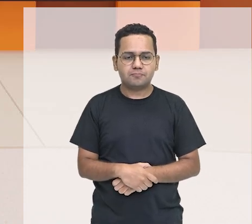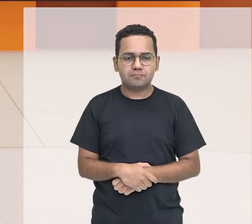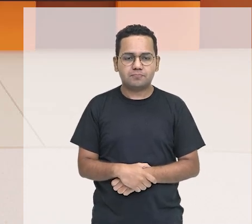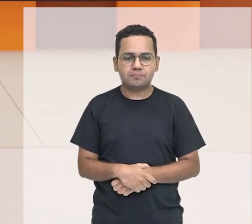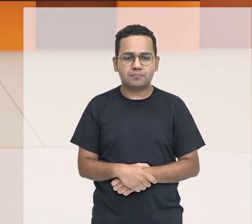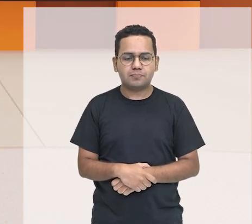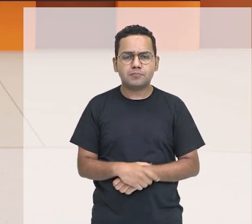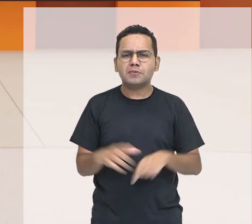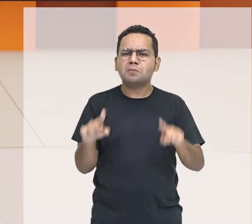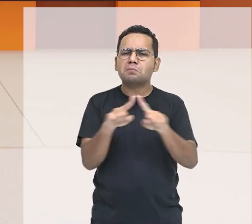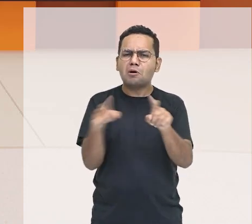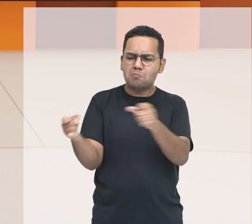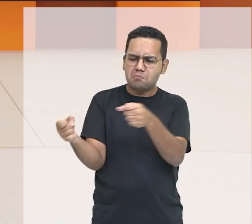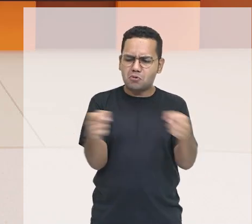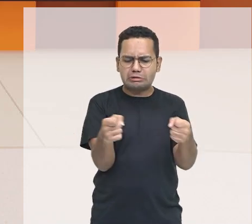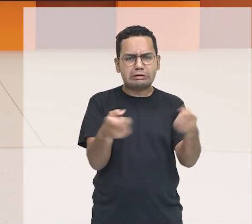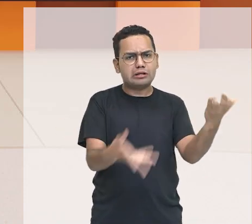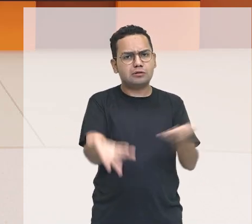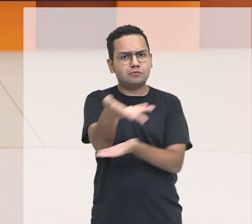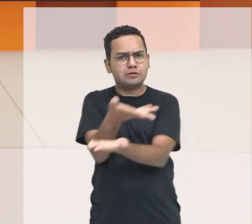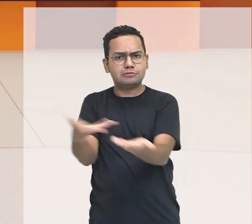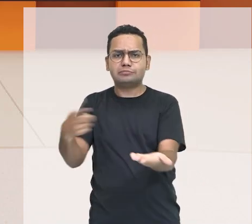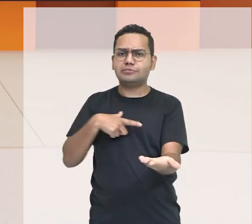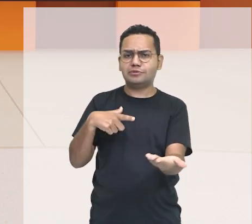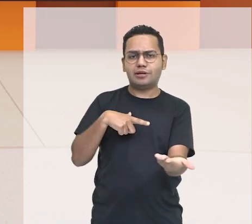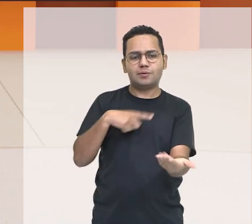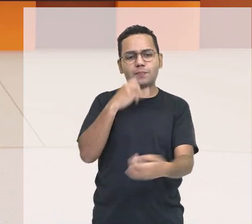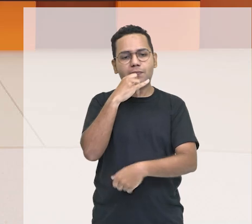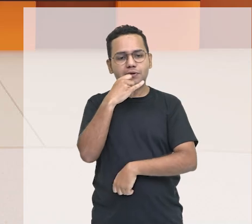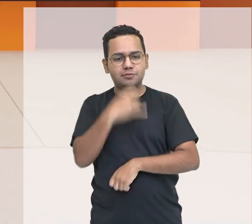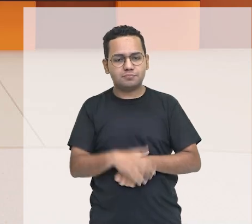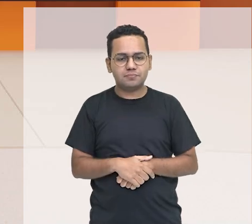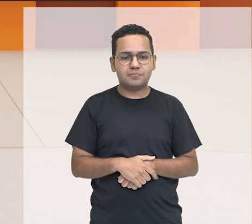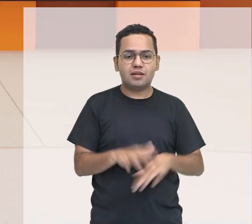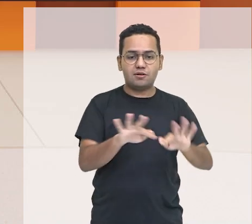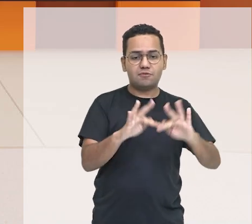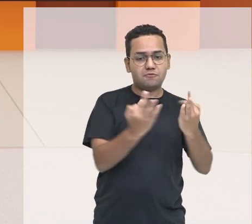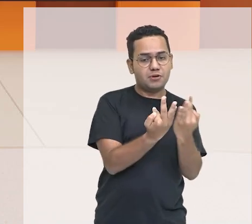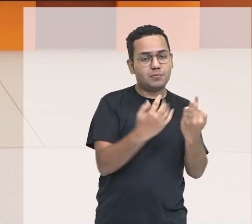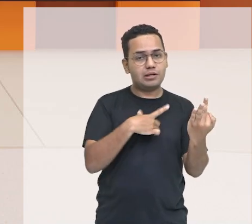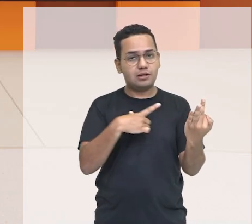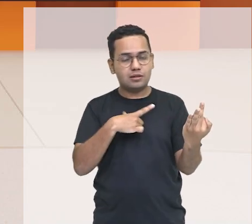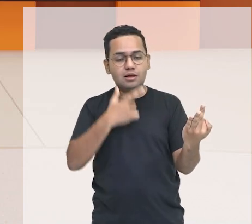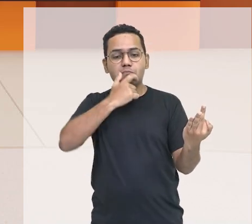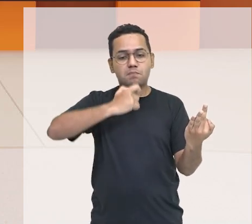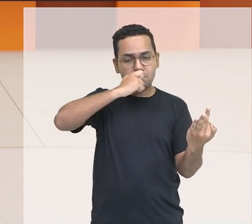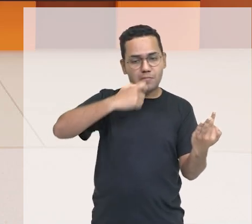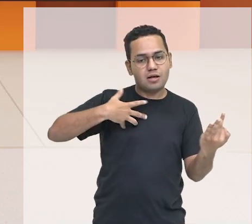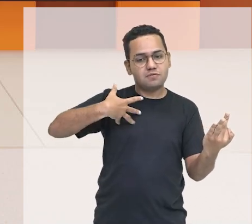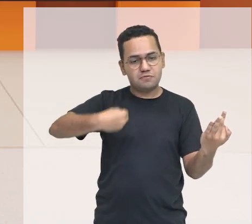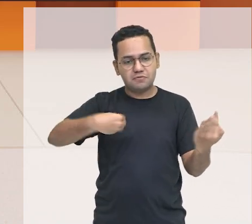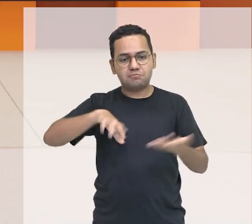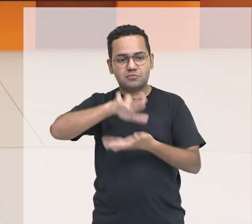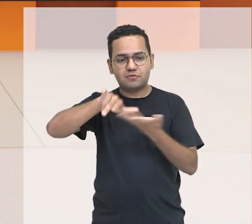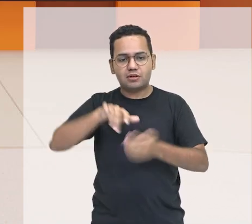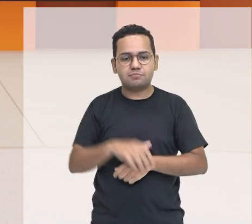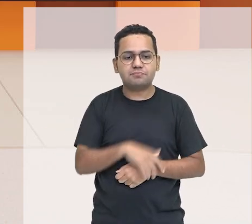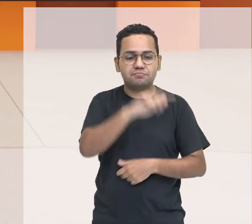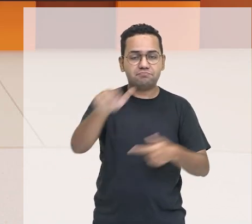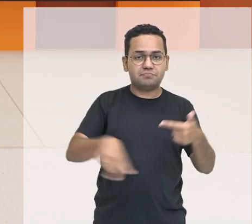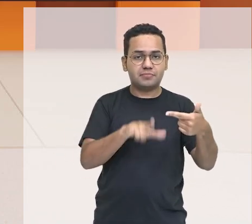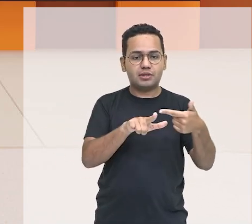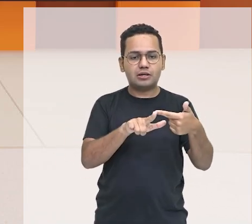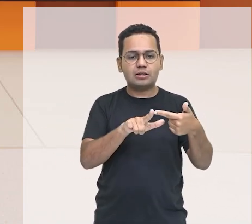o poder está presente nas relações familiares, entre pais e filhos, filhos e pais, né? Nas relações